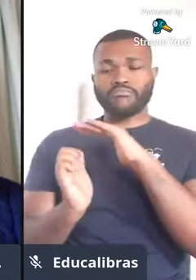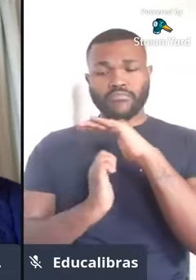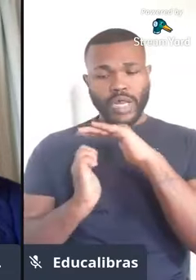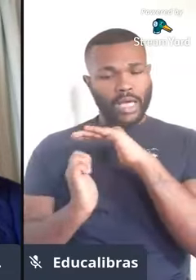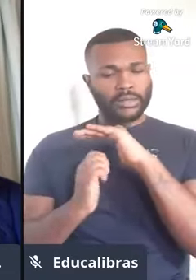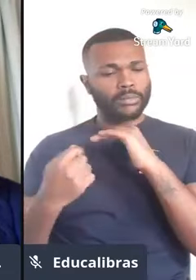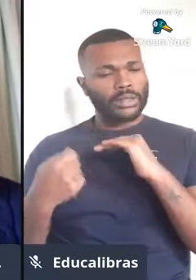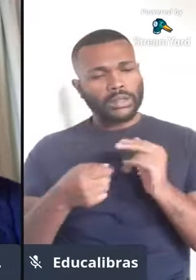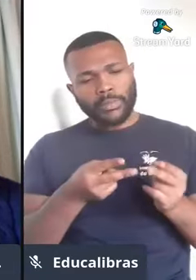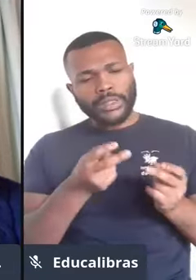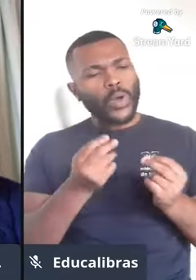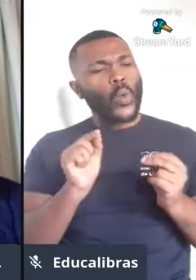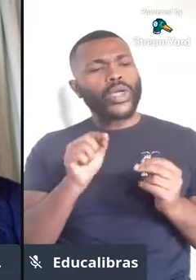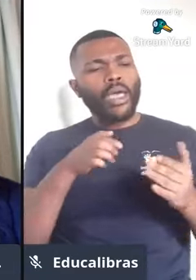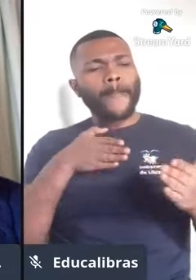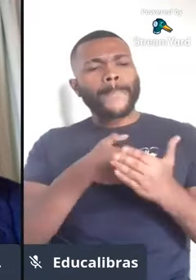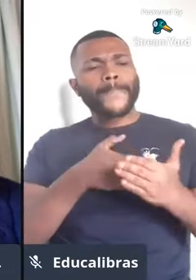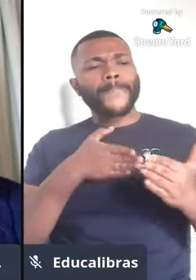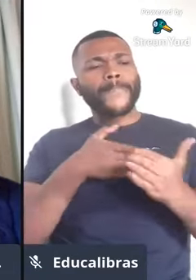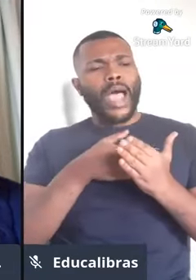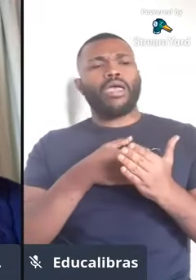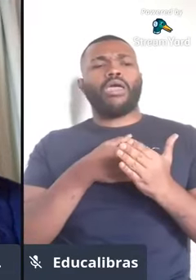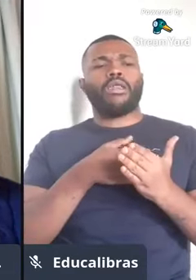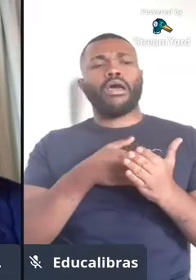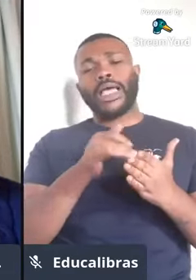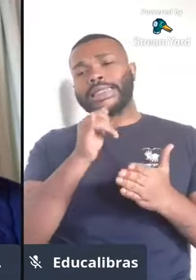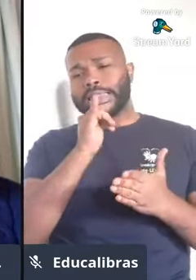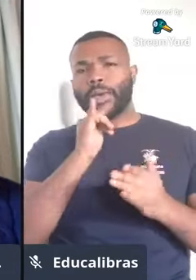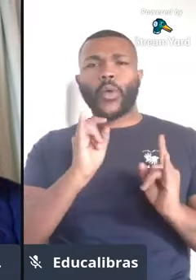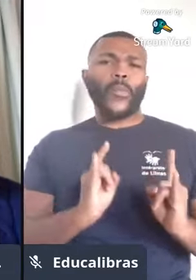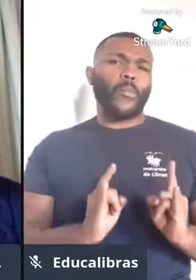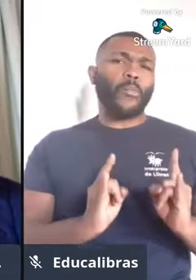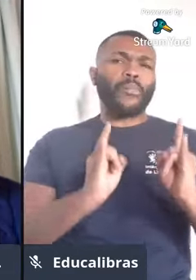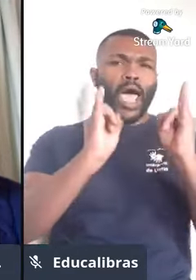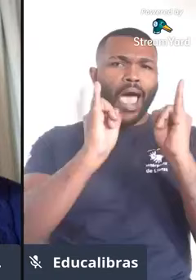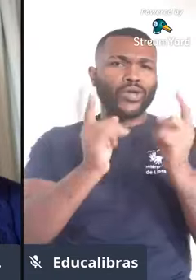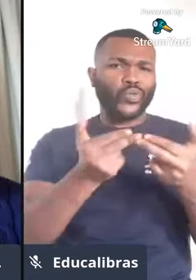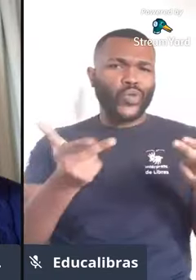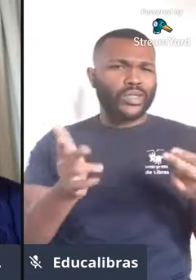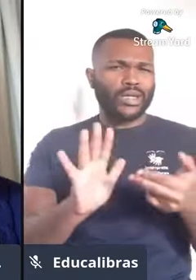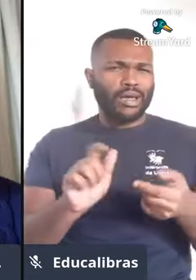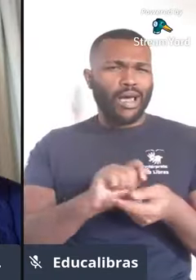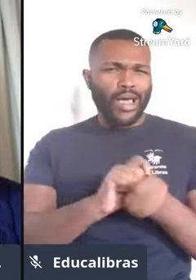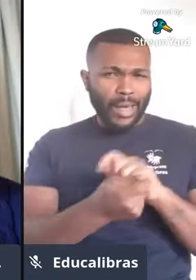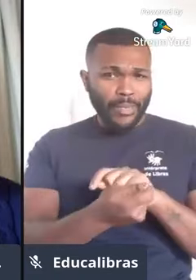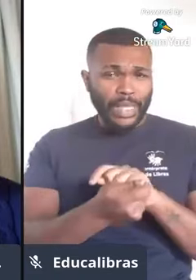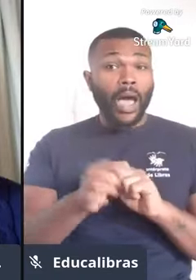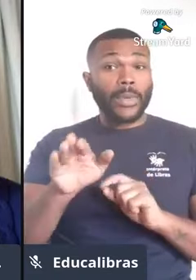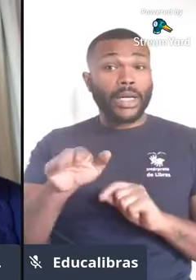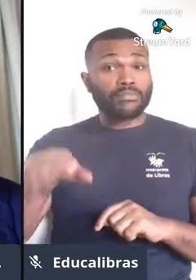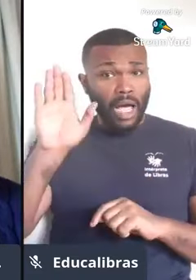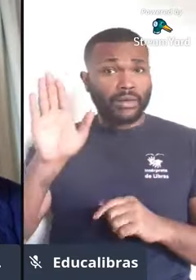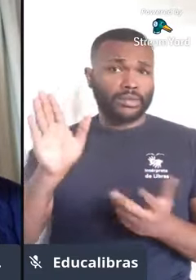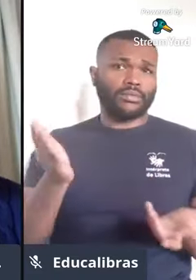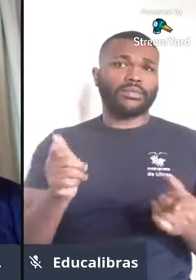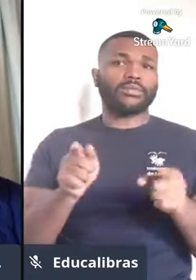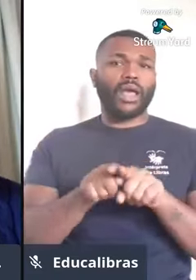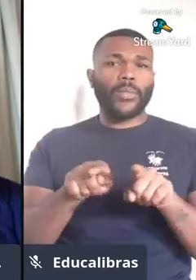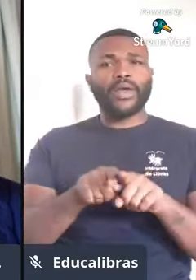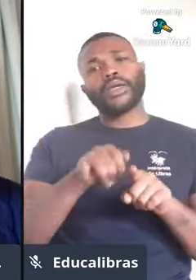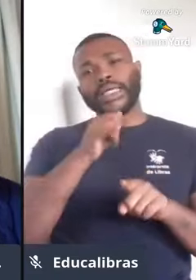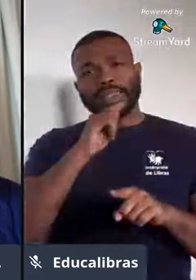existentes. Barreiras que não são apenas barreiras físicas, arquitetônicas, mas que podem envolver máquinas, equipamentos, a forma